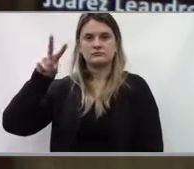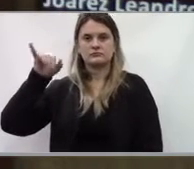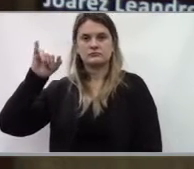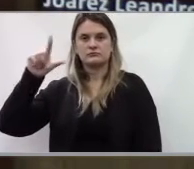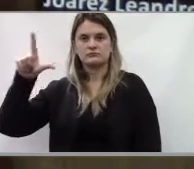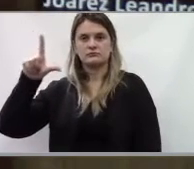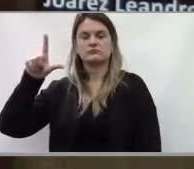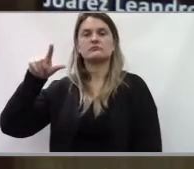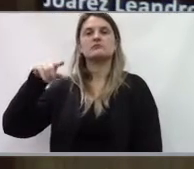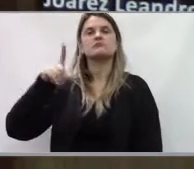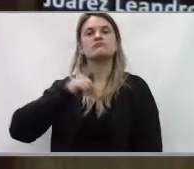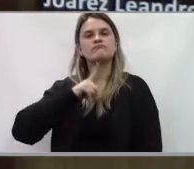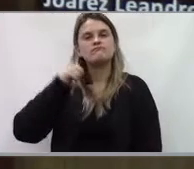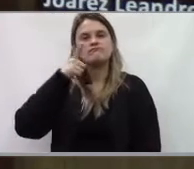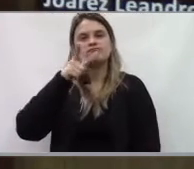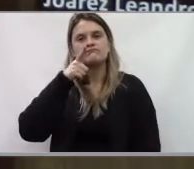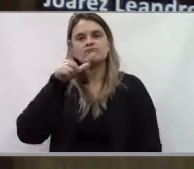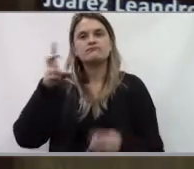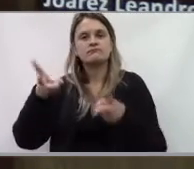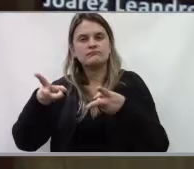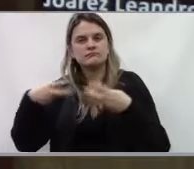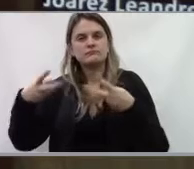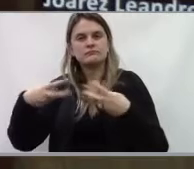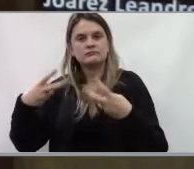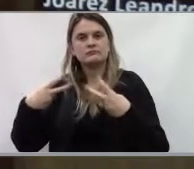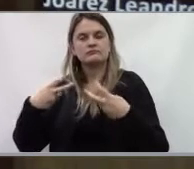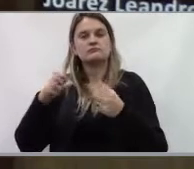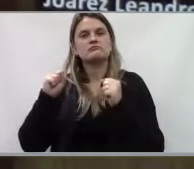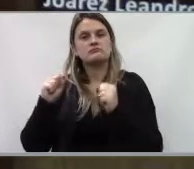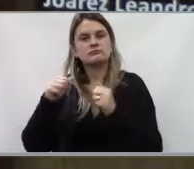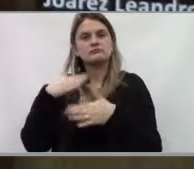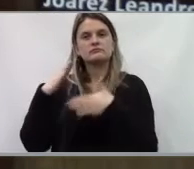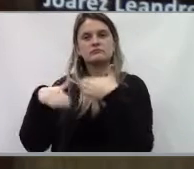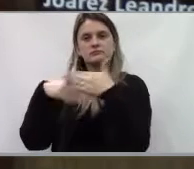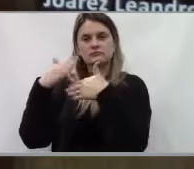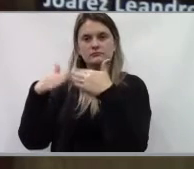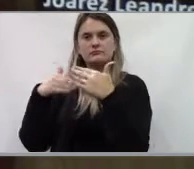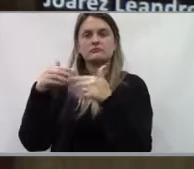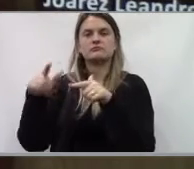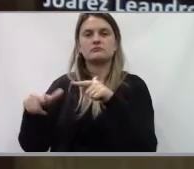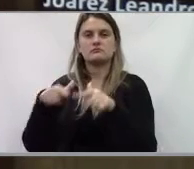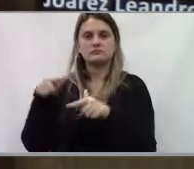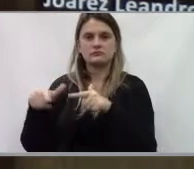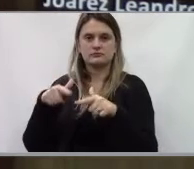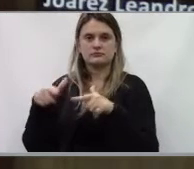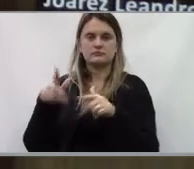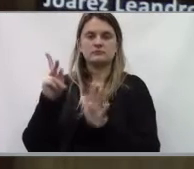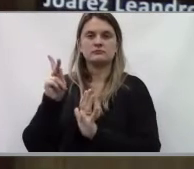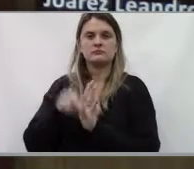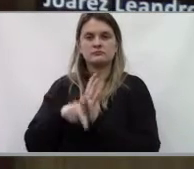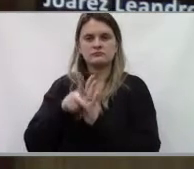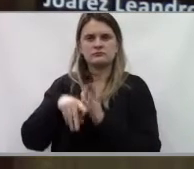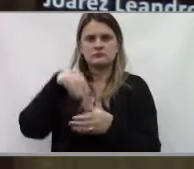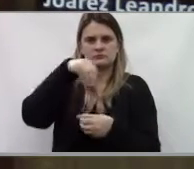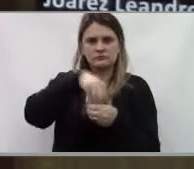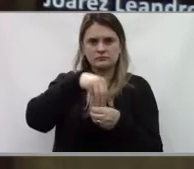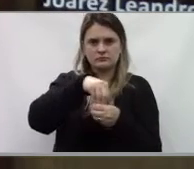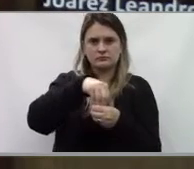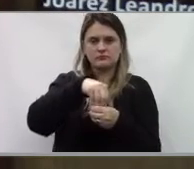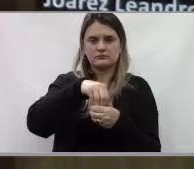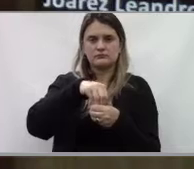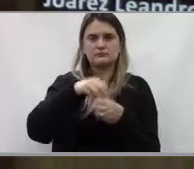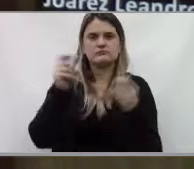Civil, tem conseguido recursos para que possa desenvolver também o seu trabalho através dos